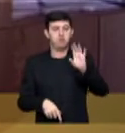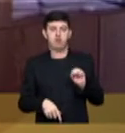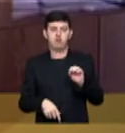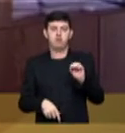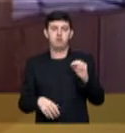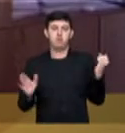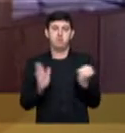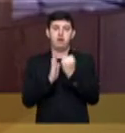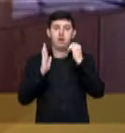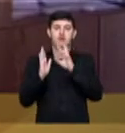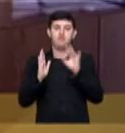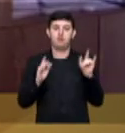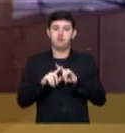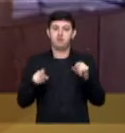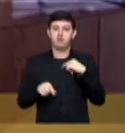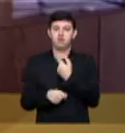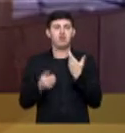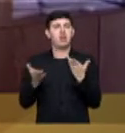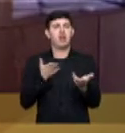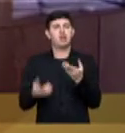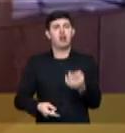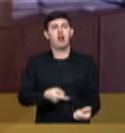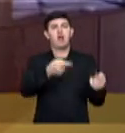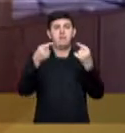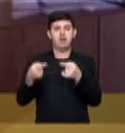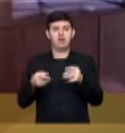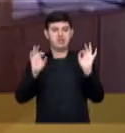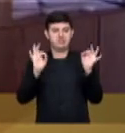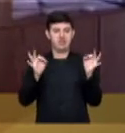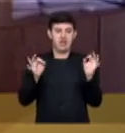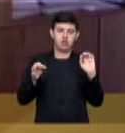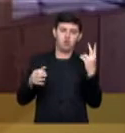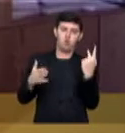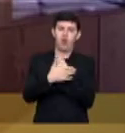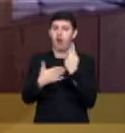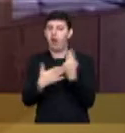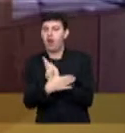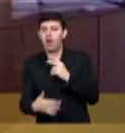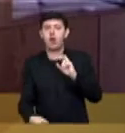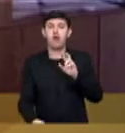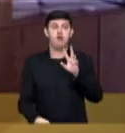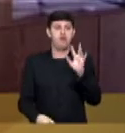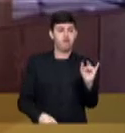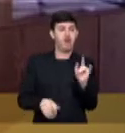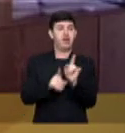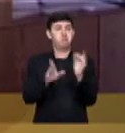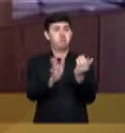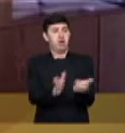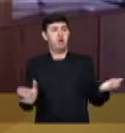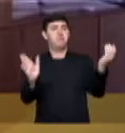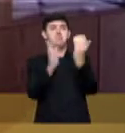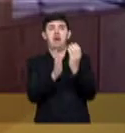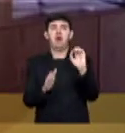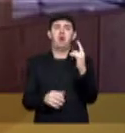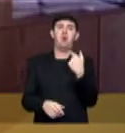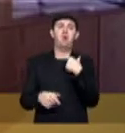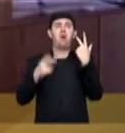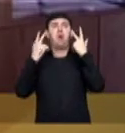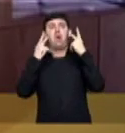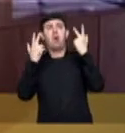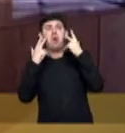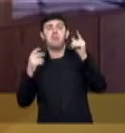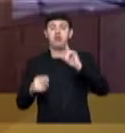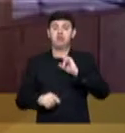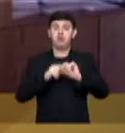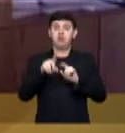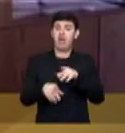a tratar aqui se é correto, se não é correto, se vai além ou se não vai além, uma eventual